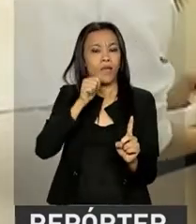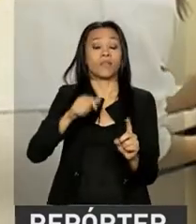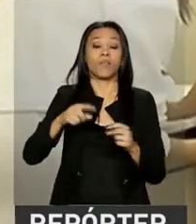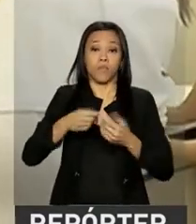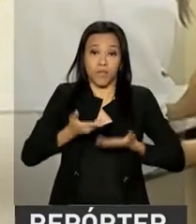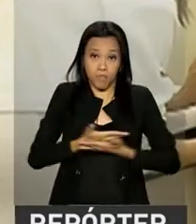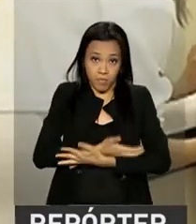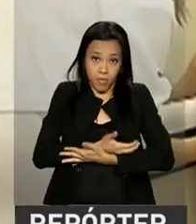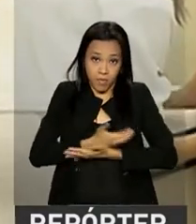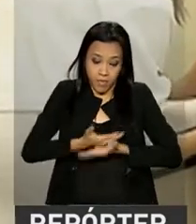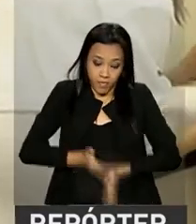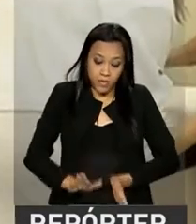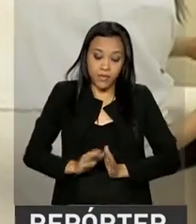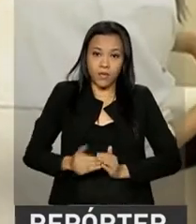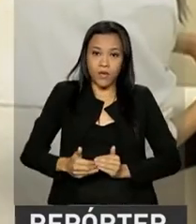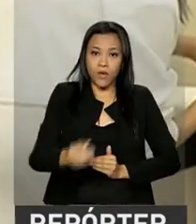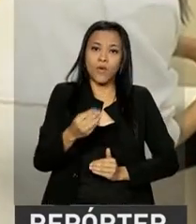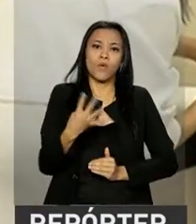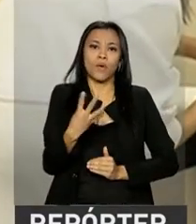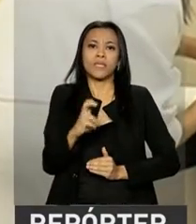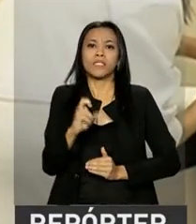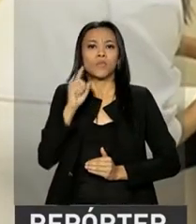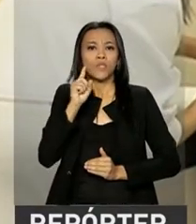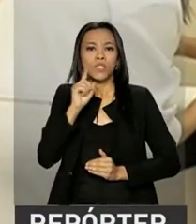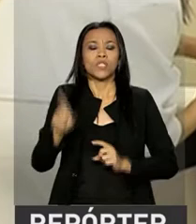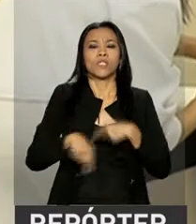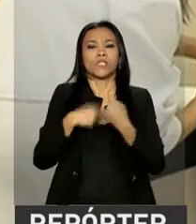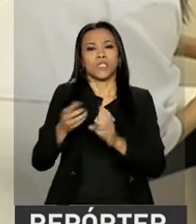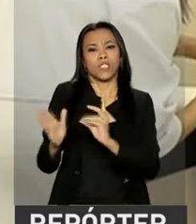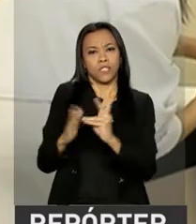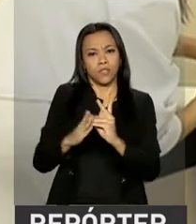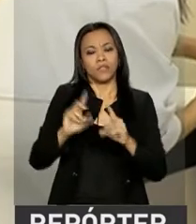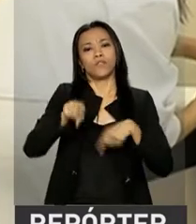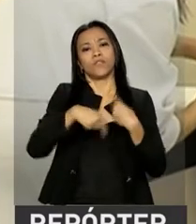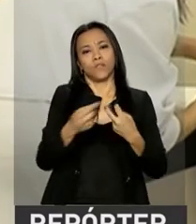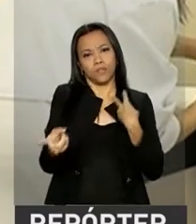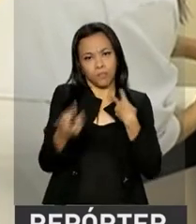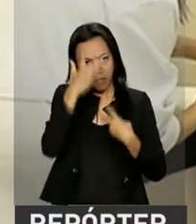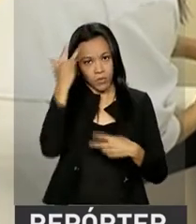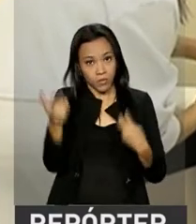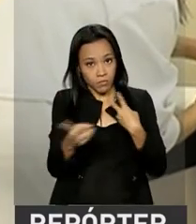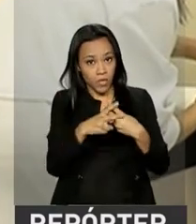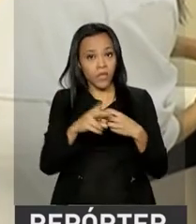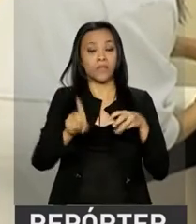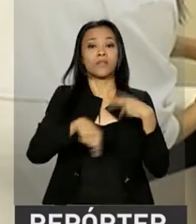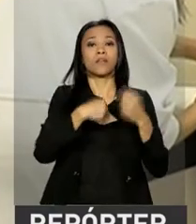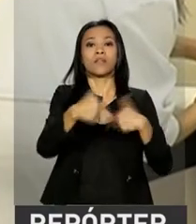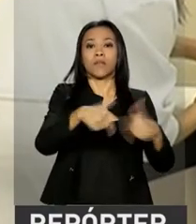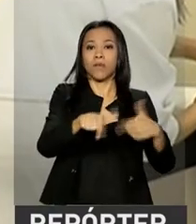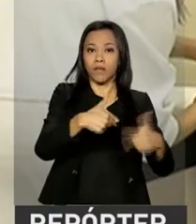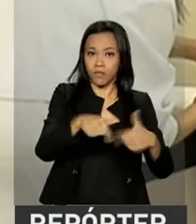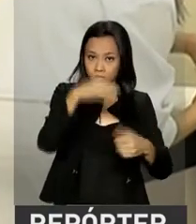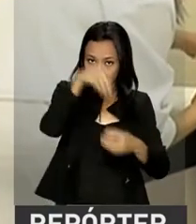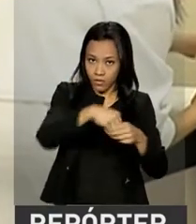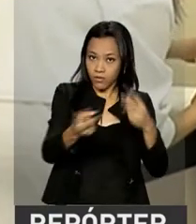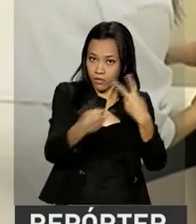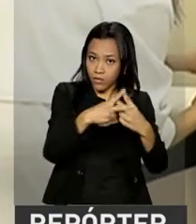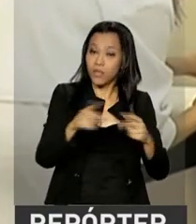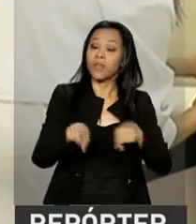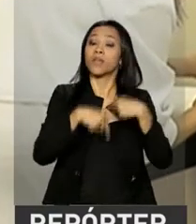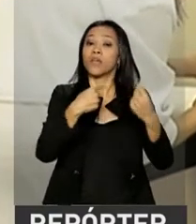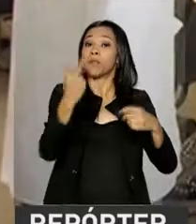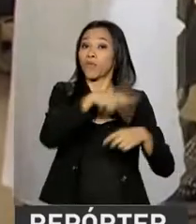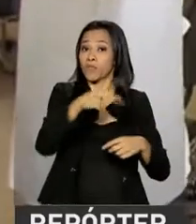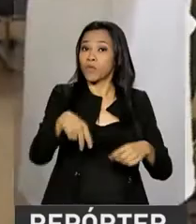menos de 45 dias indígenas população carcerária trabalhadores do sistema prisional e ainda professores e profissionais de